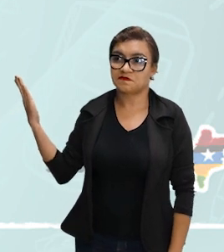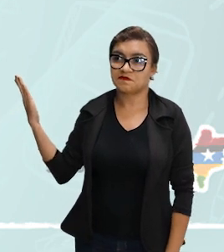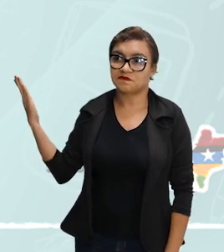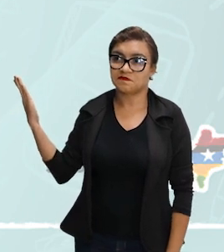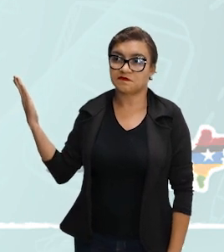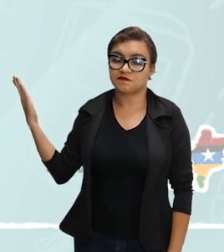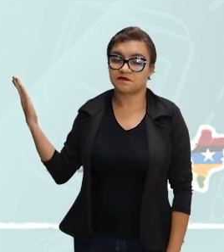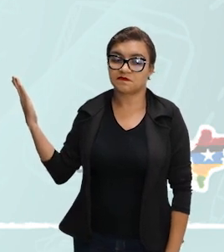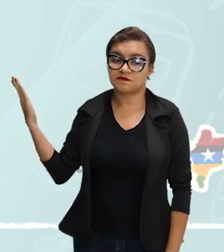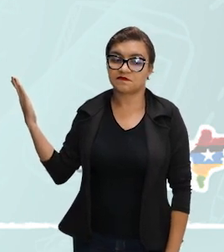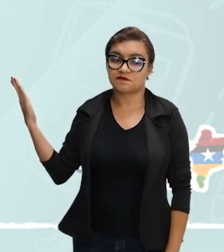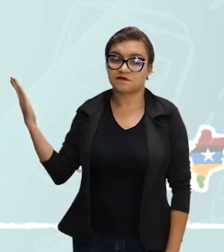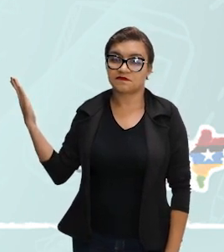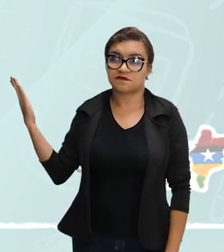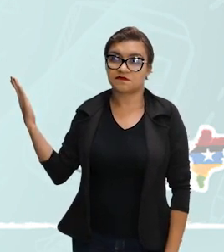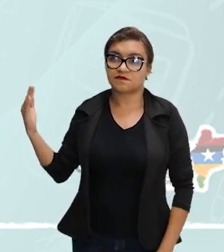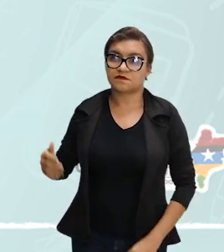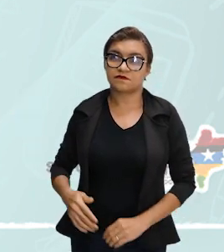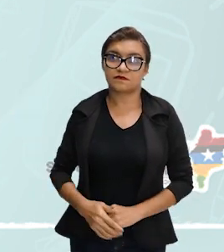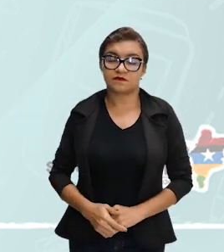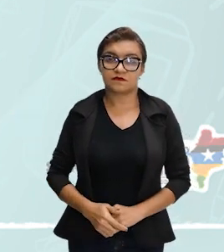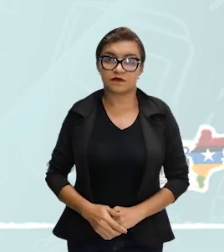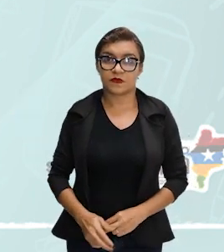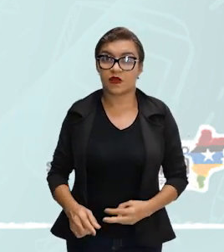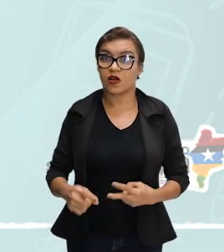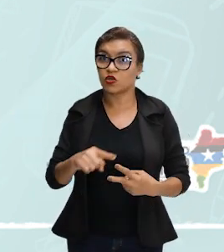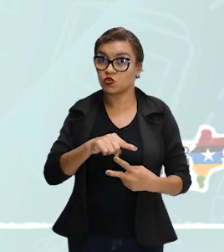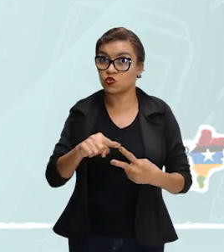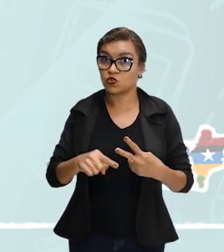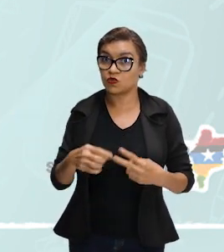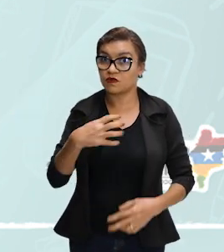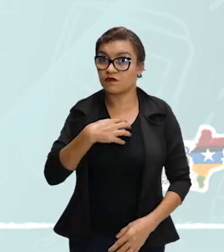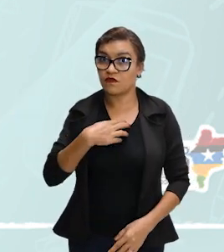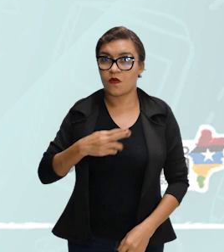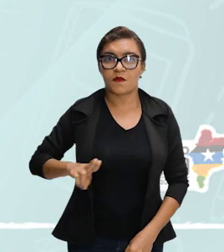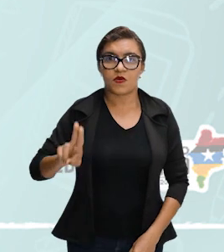hemos comprado las entradas. São duas formas.